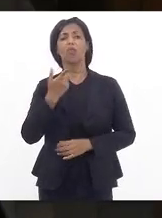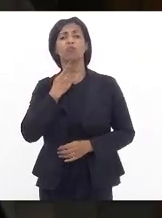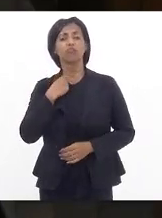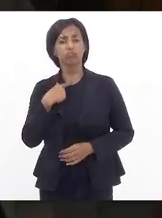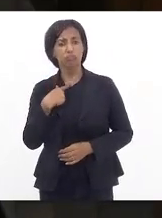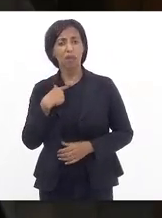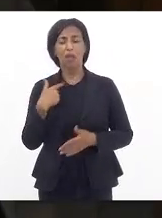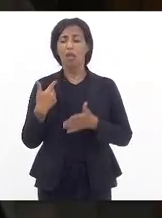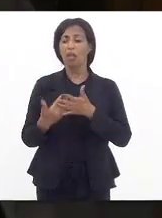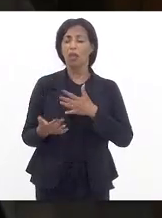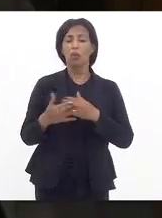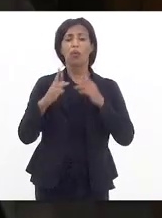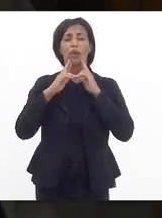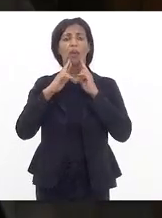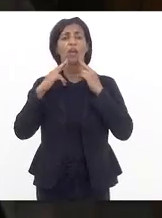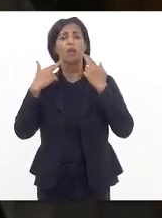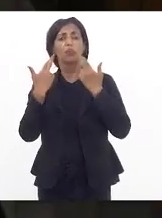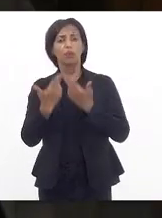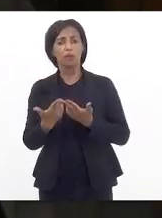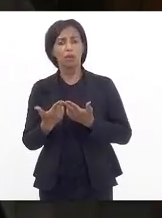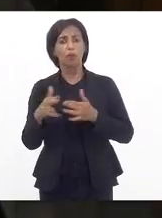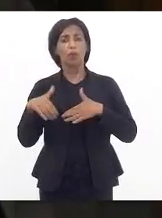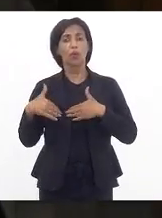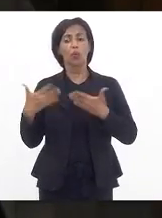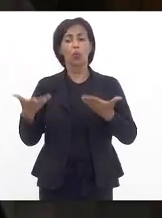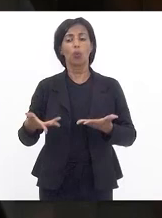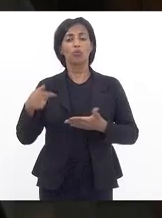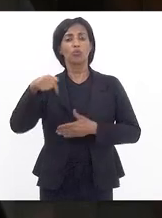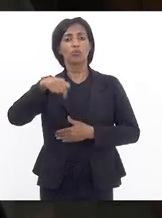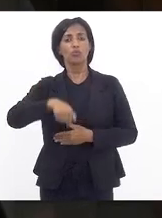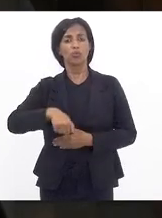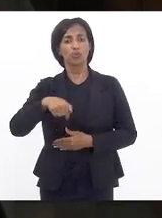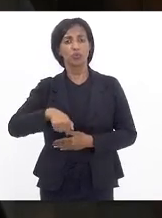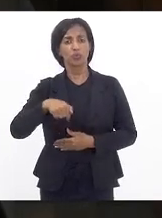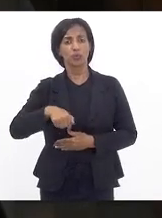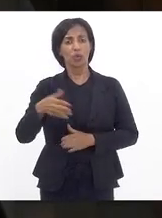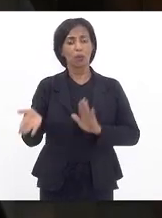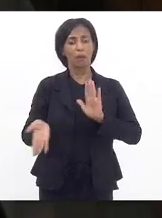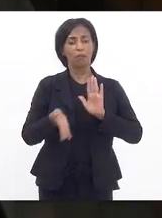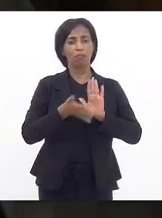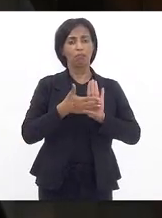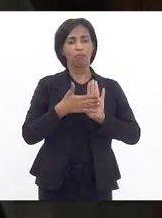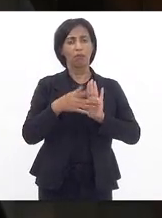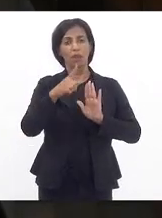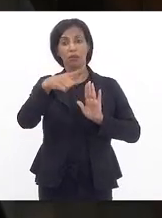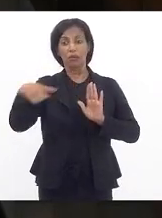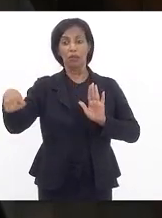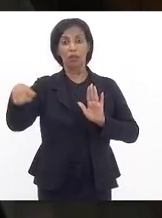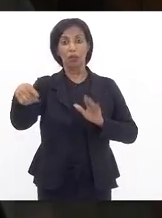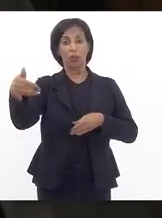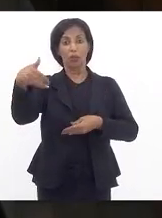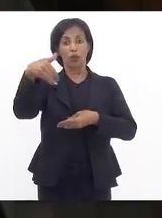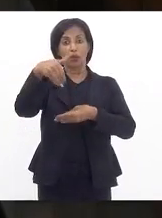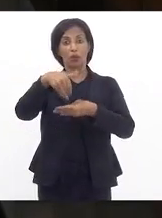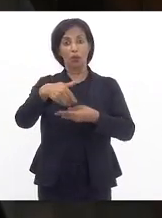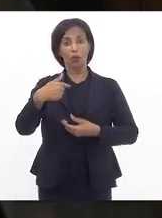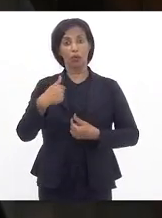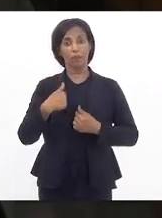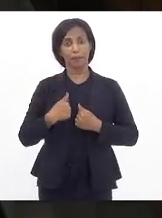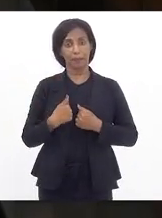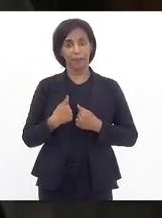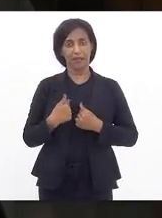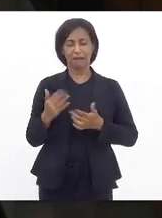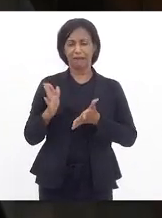discutir em qualquer sessão plenária e quando eu tiver investido de uma data popular do povo do Rio de Janeiro me